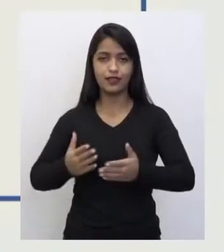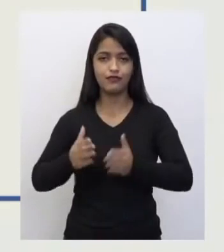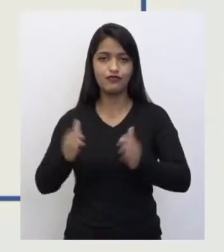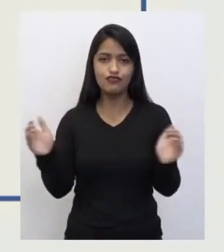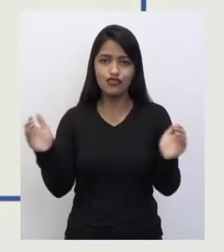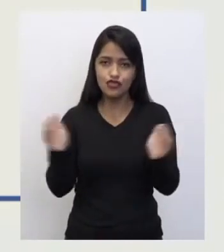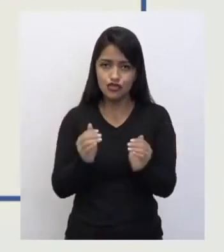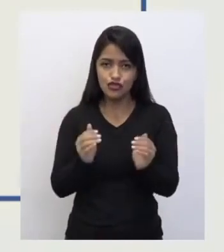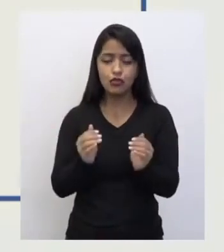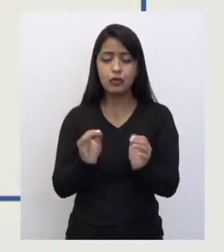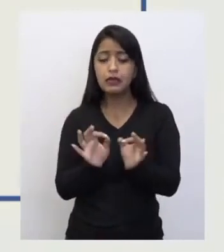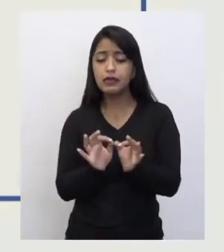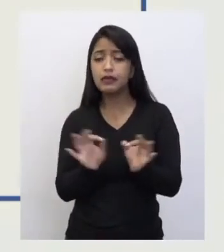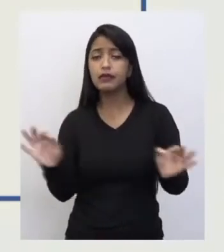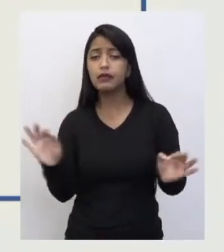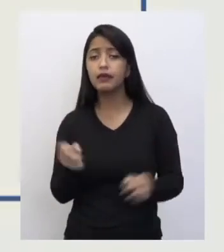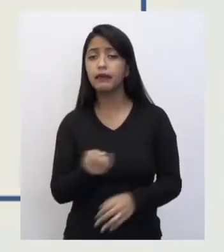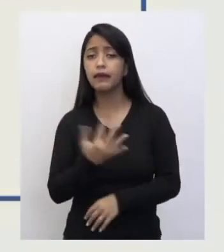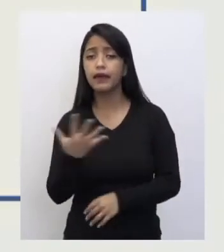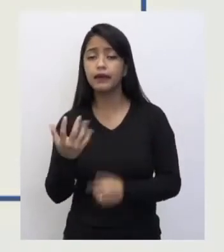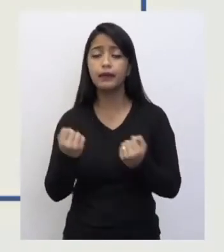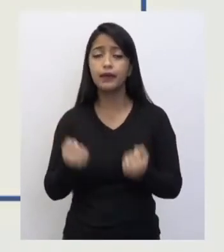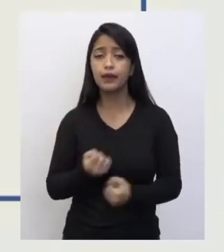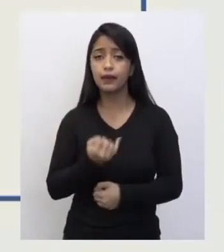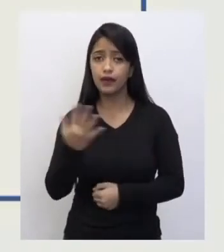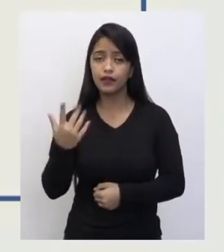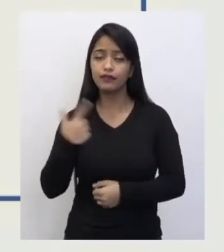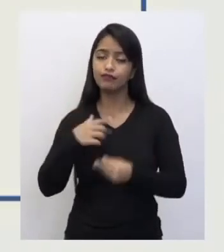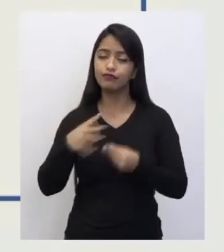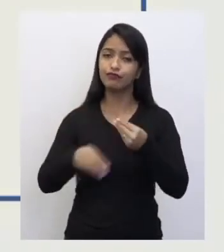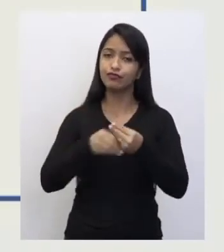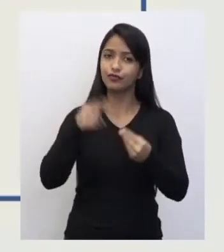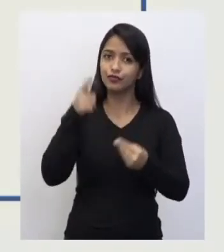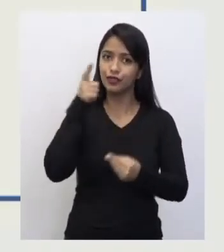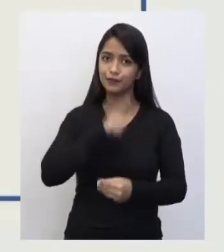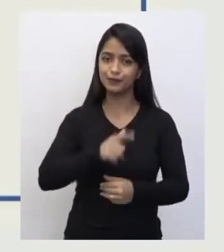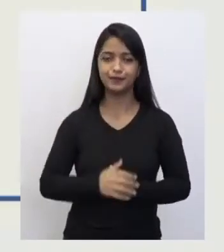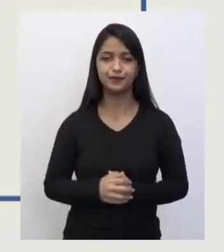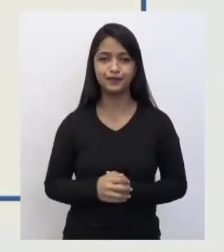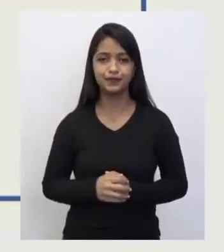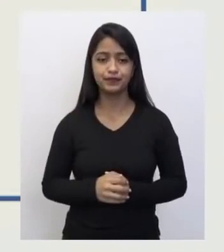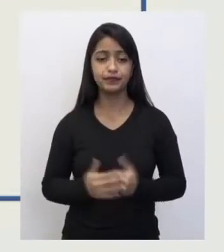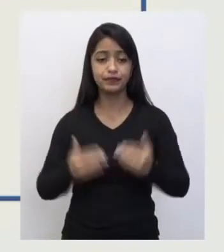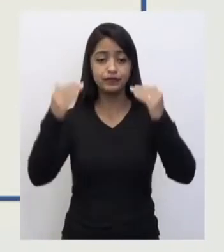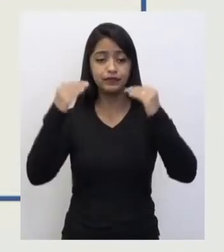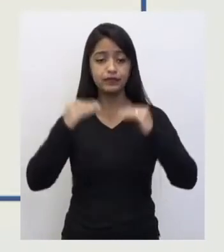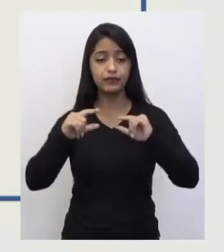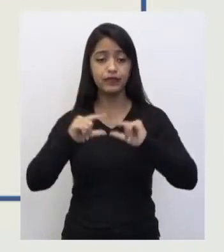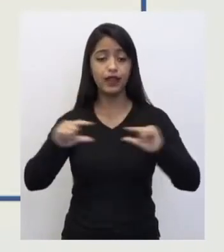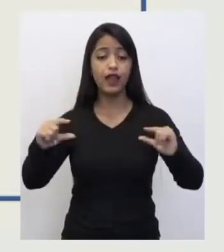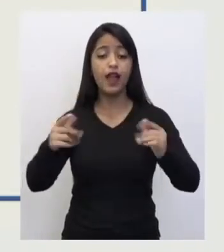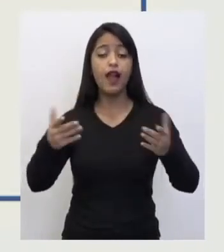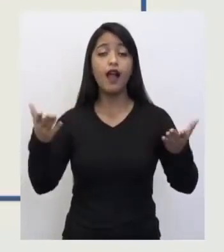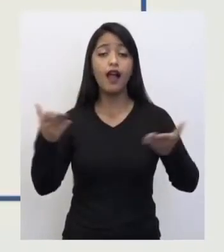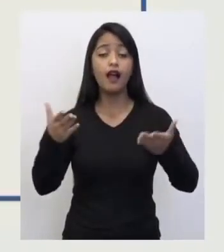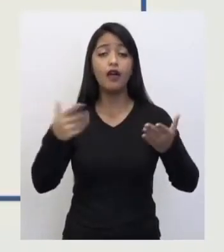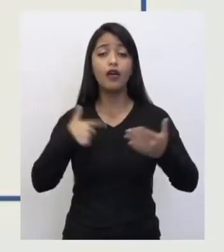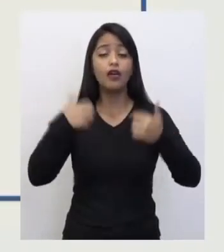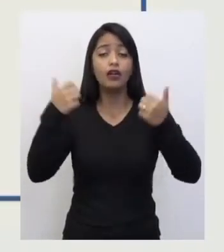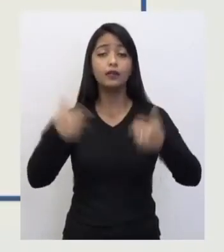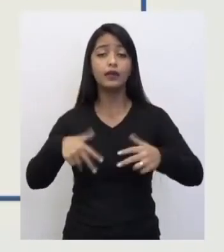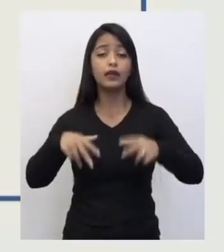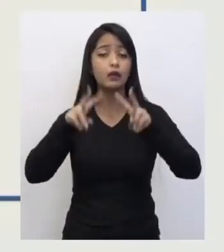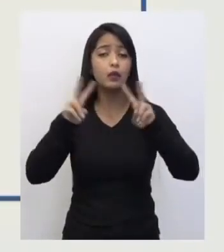eu vou incluir essas informações sobre quando ela se torna adulta, né? E daí eu